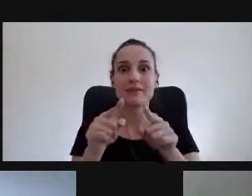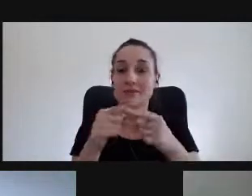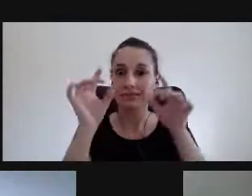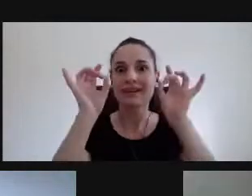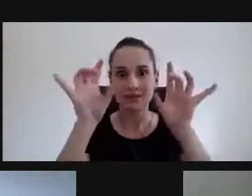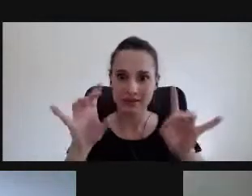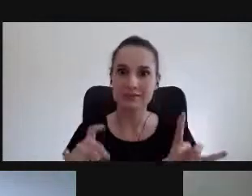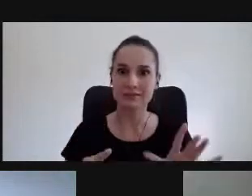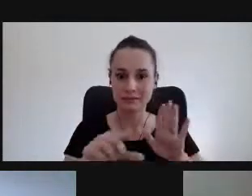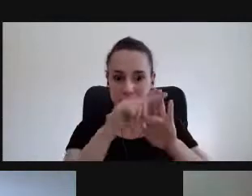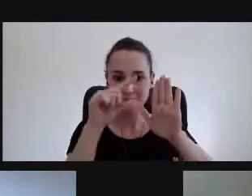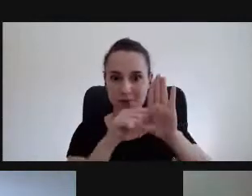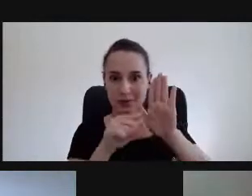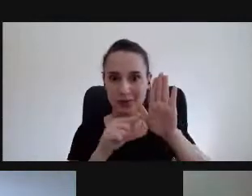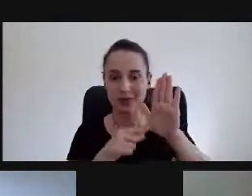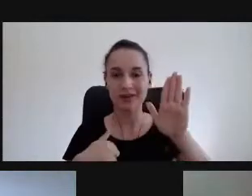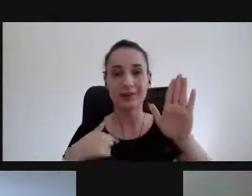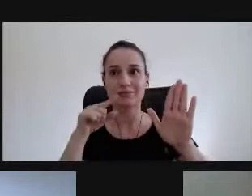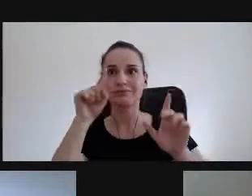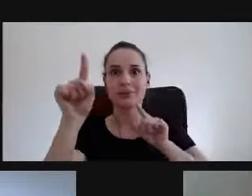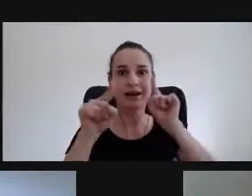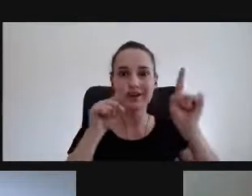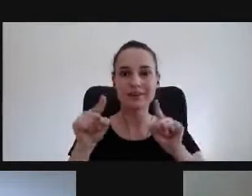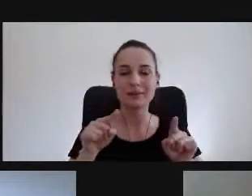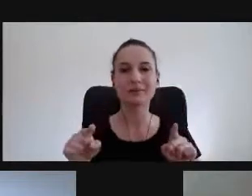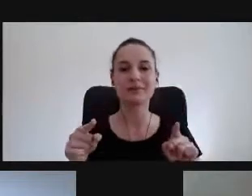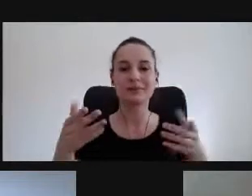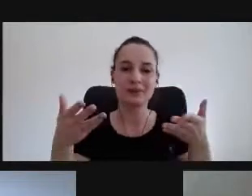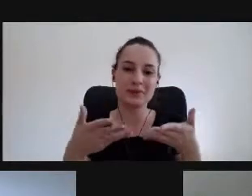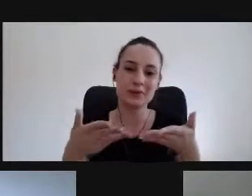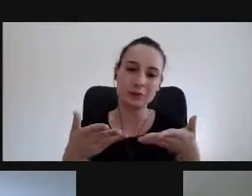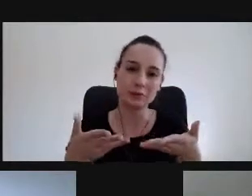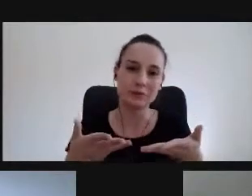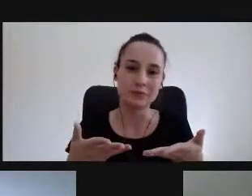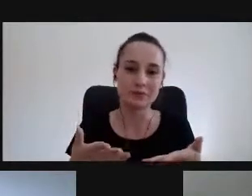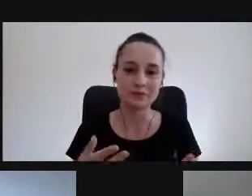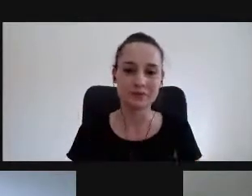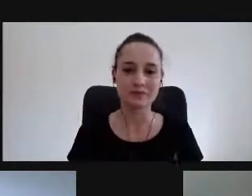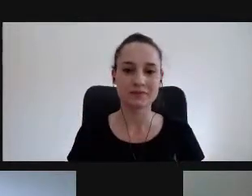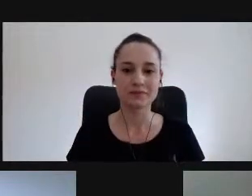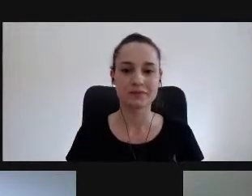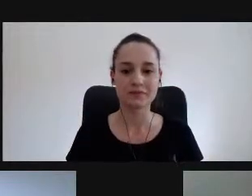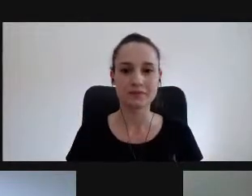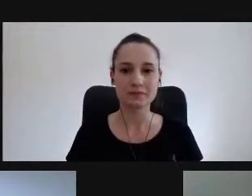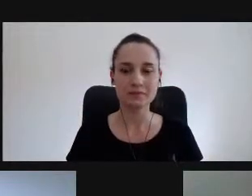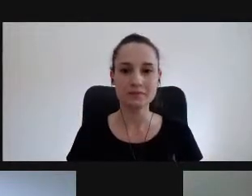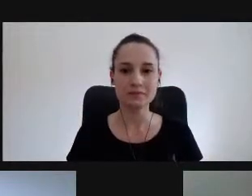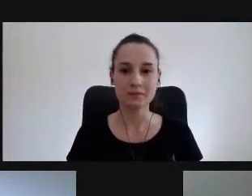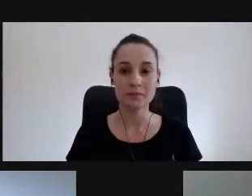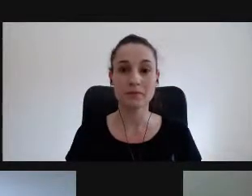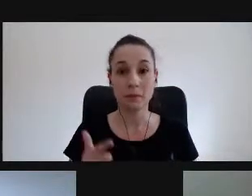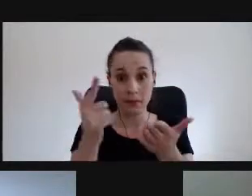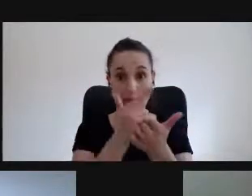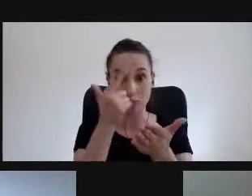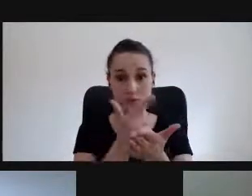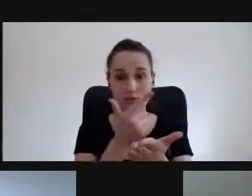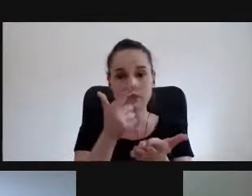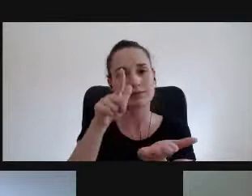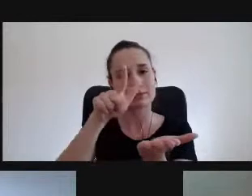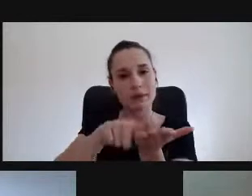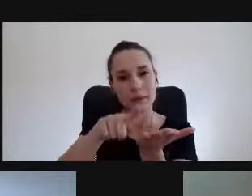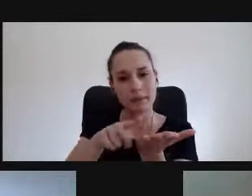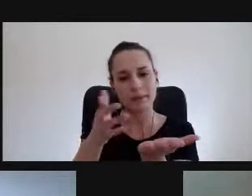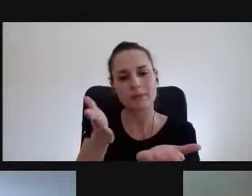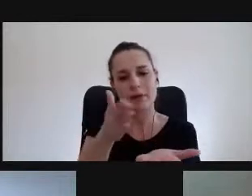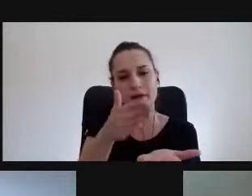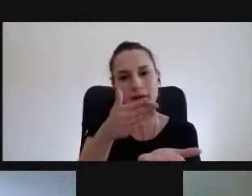lados. E eu queria falar, assim, um pouco sobre a organização do livro, porque lá para o final